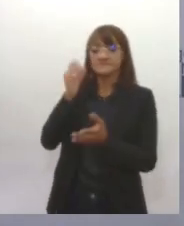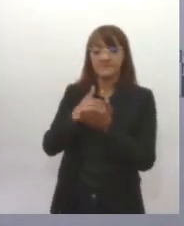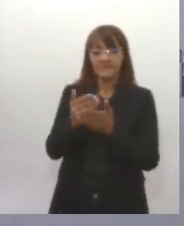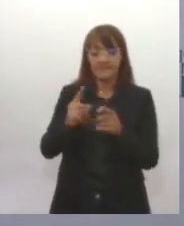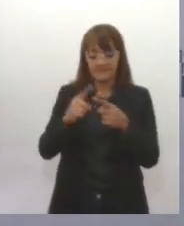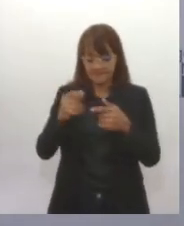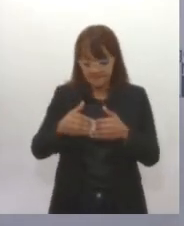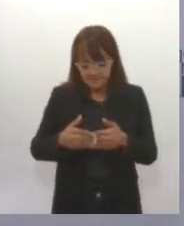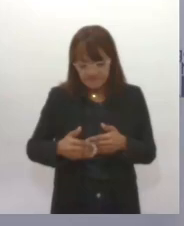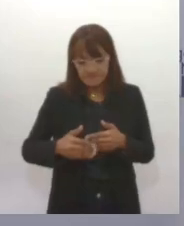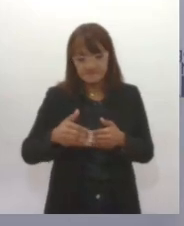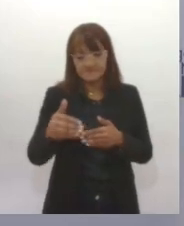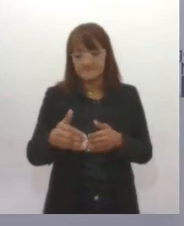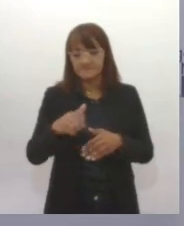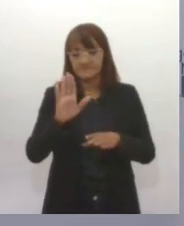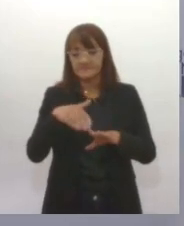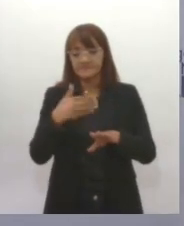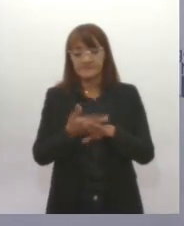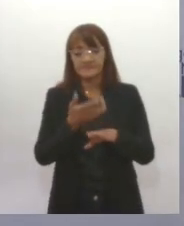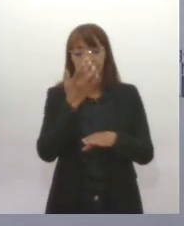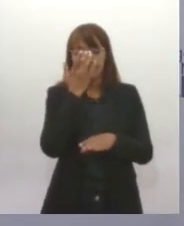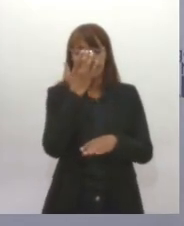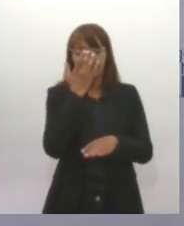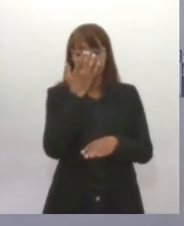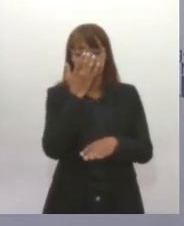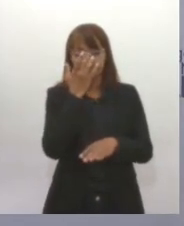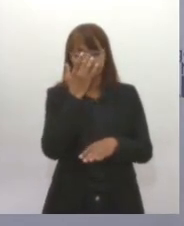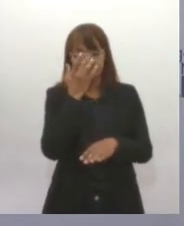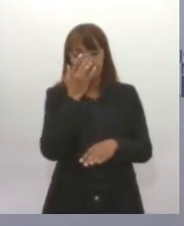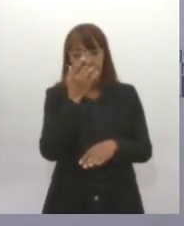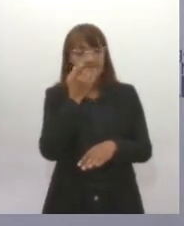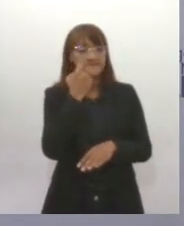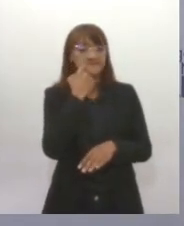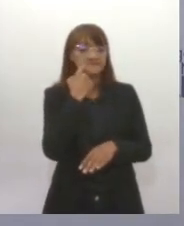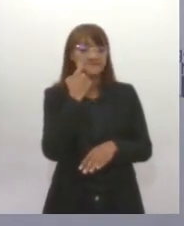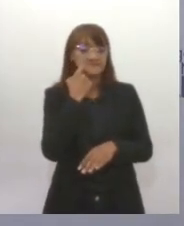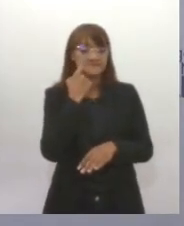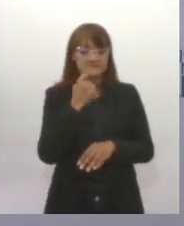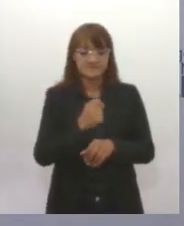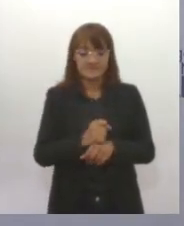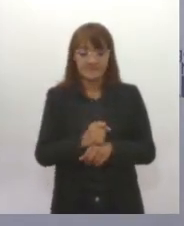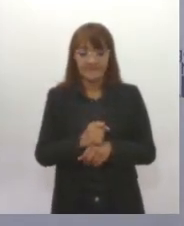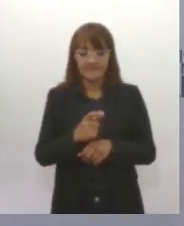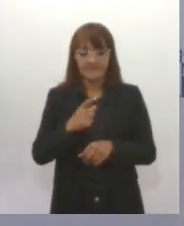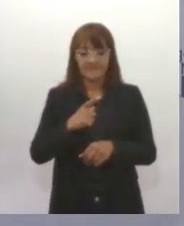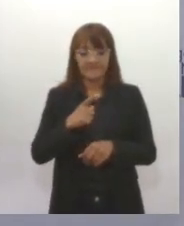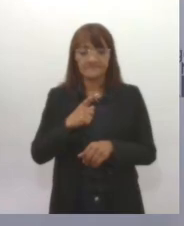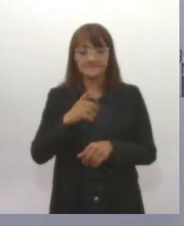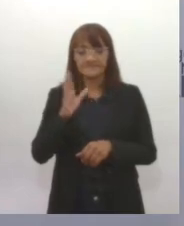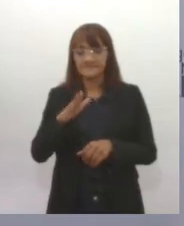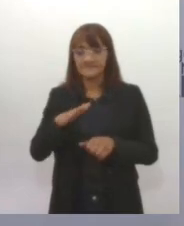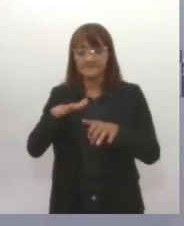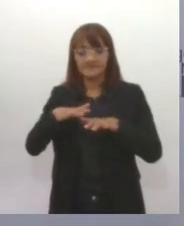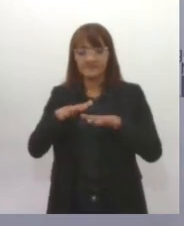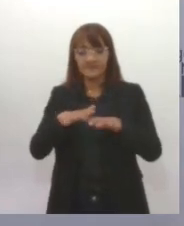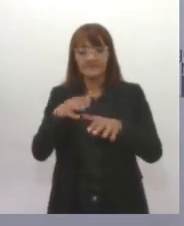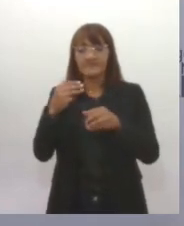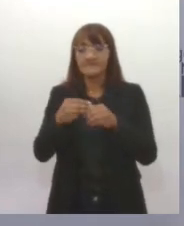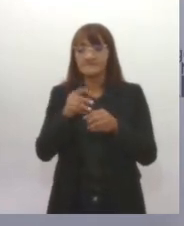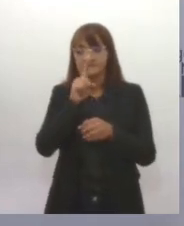próxima sexta-feira, que na sexta-feira vai acontecer um ato na cidade de Canindé, porque o encontro está